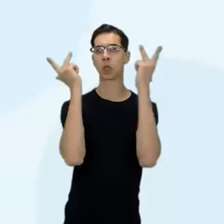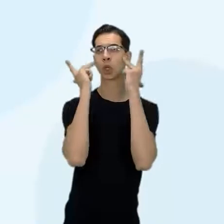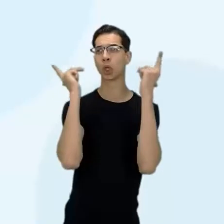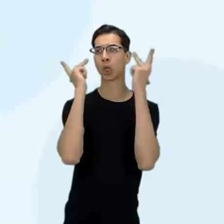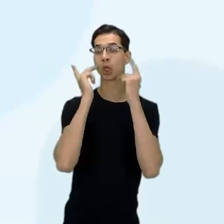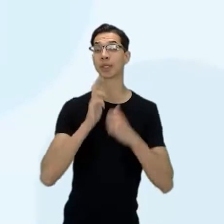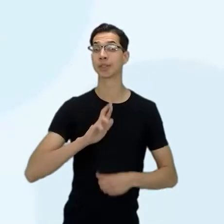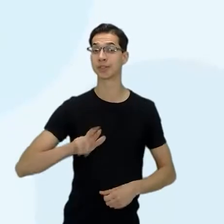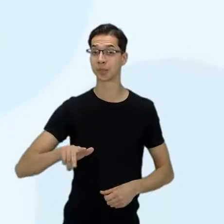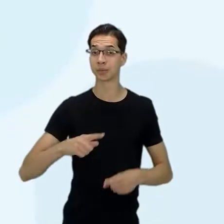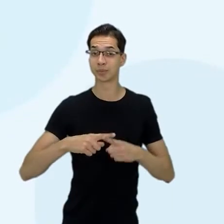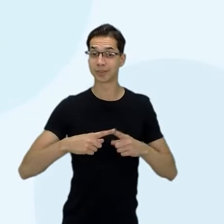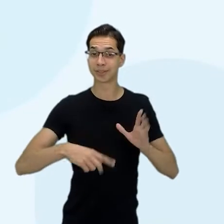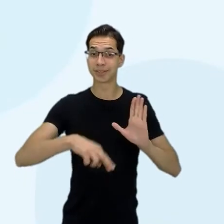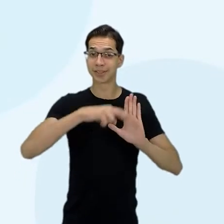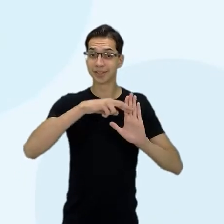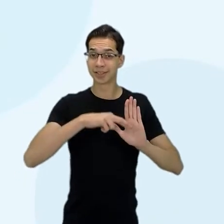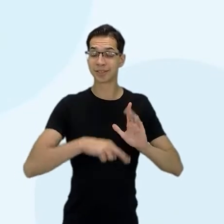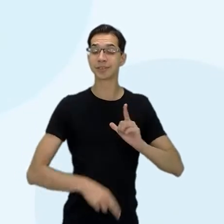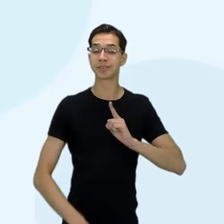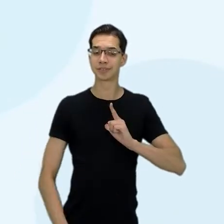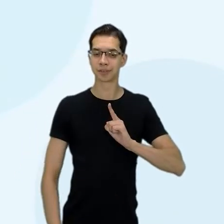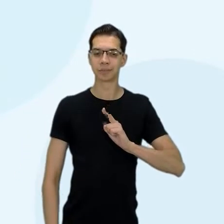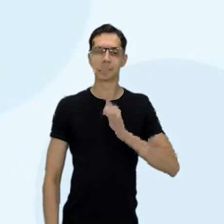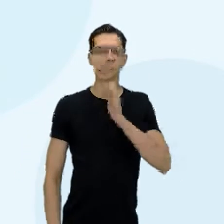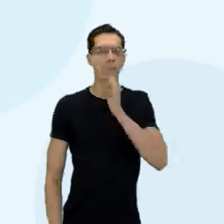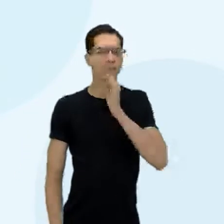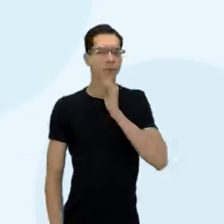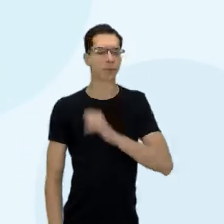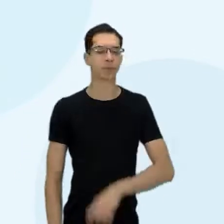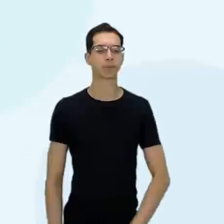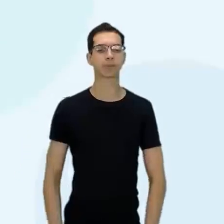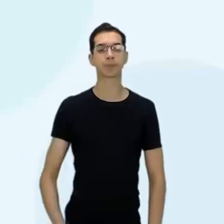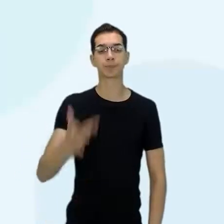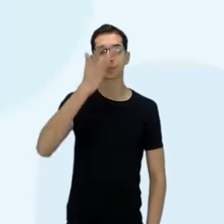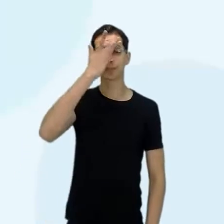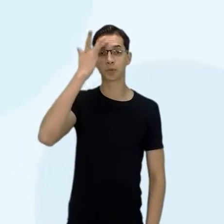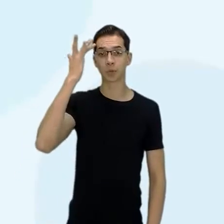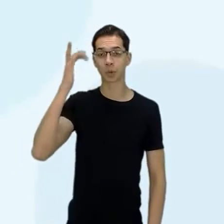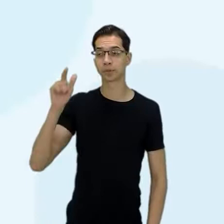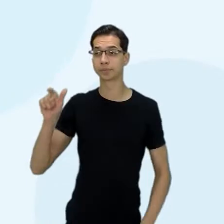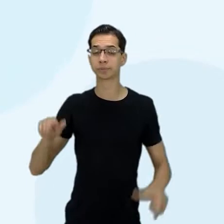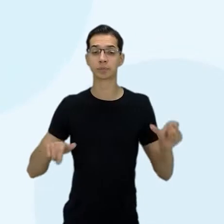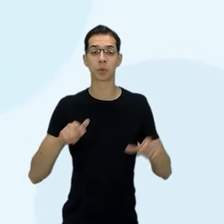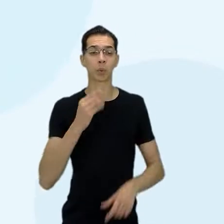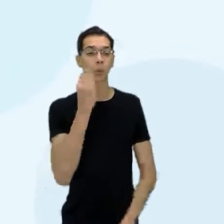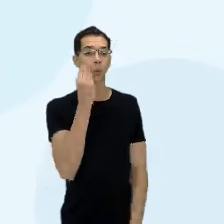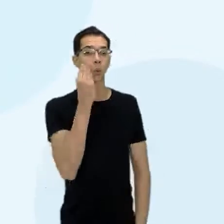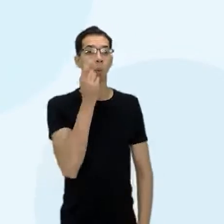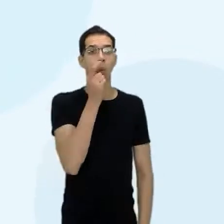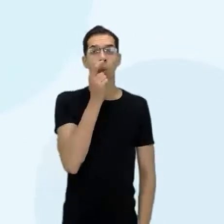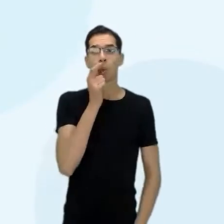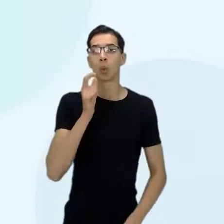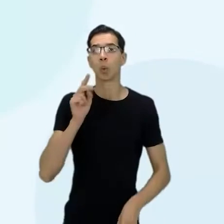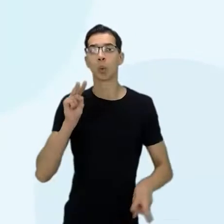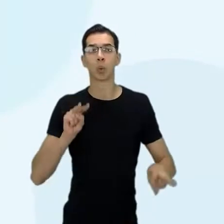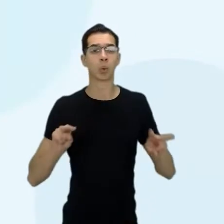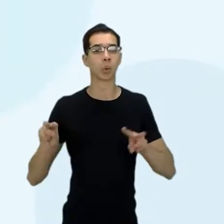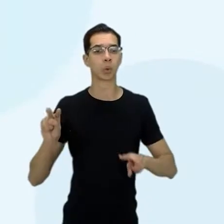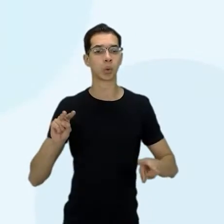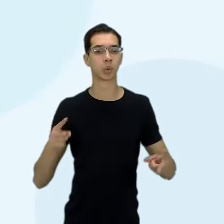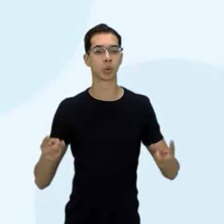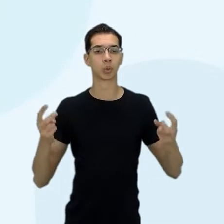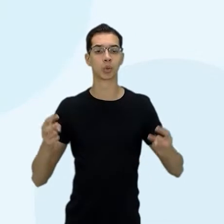isso acontecer. Por exemplo, observadores diferentes, um parado e outro em alta velocidade, apresentam percepções diferentes